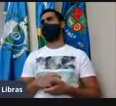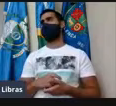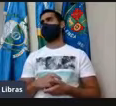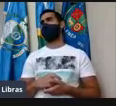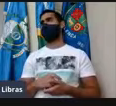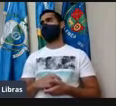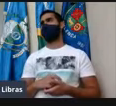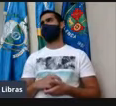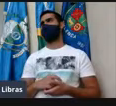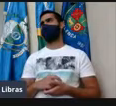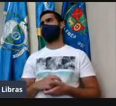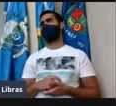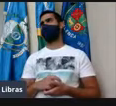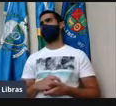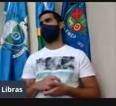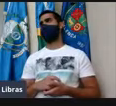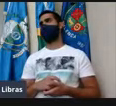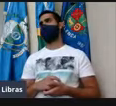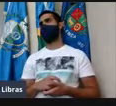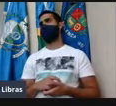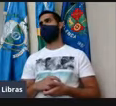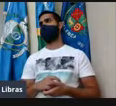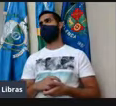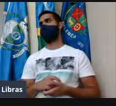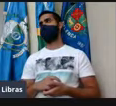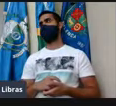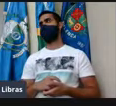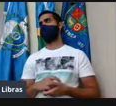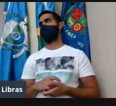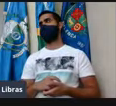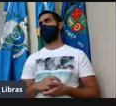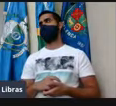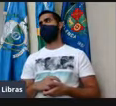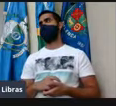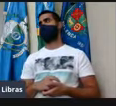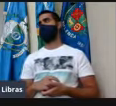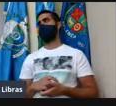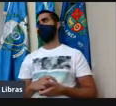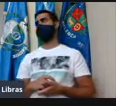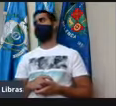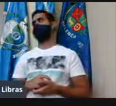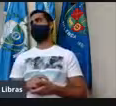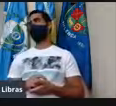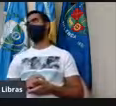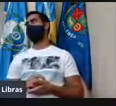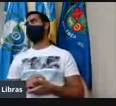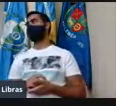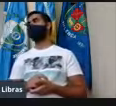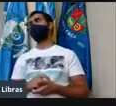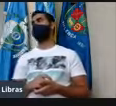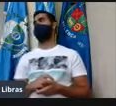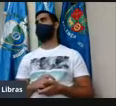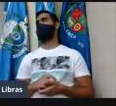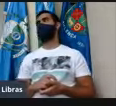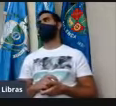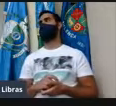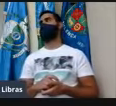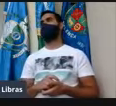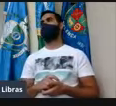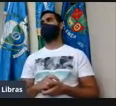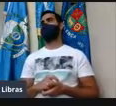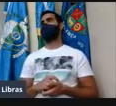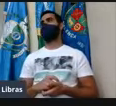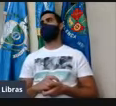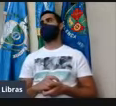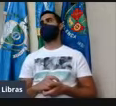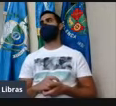favor. Como é que é o regimento? Vira um debate, um bate... Não é, o vereador não tem um tempo e não tem réplica. Olha, o regimento só, não, deixa não consta pedir,